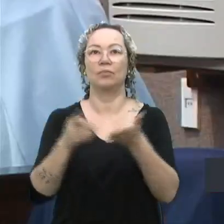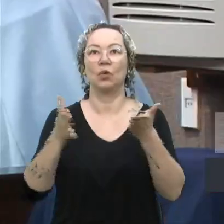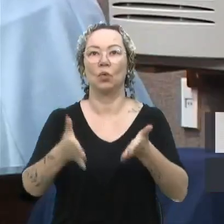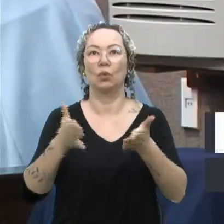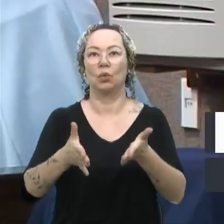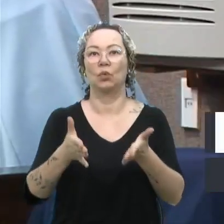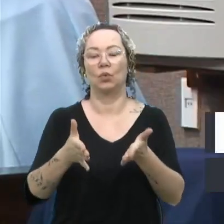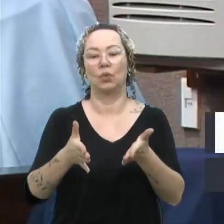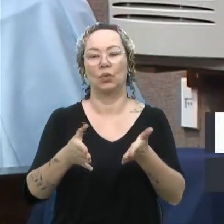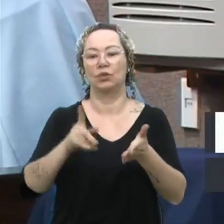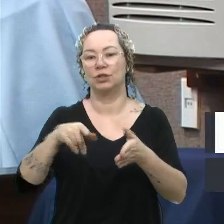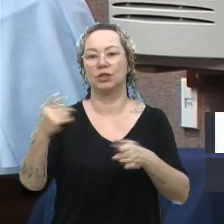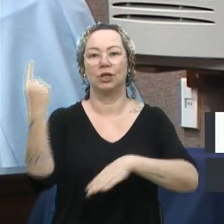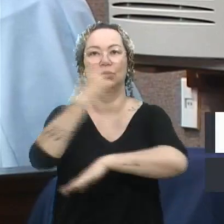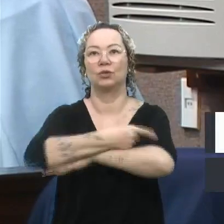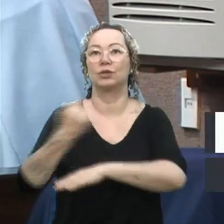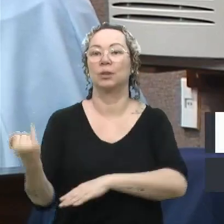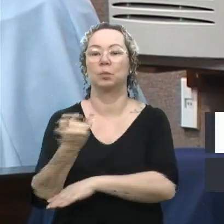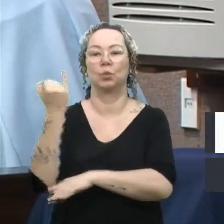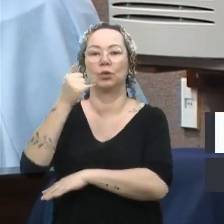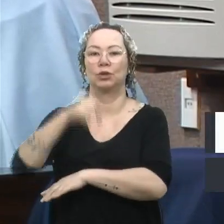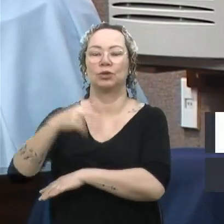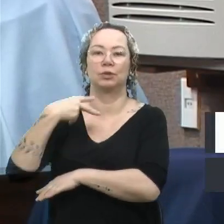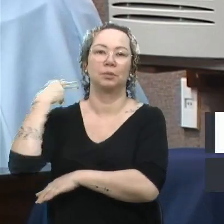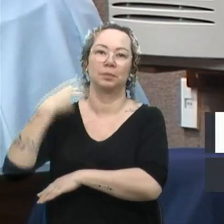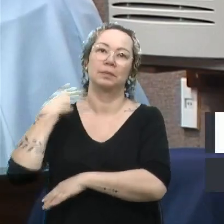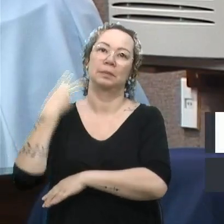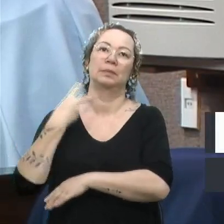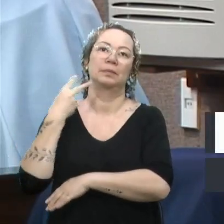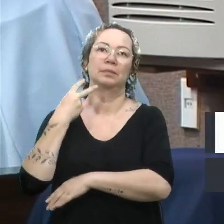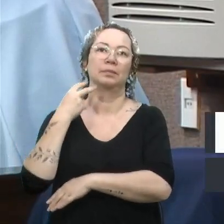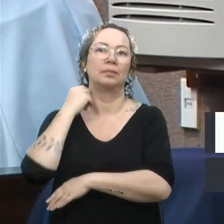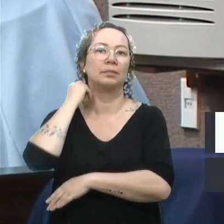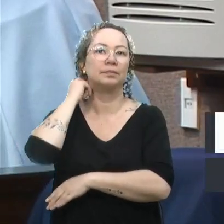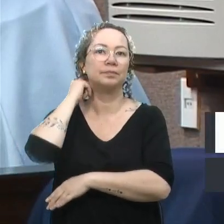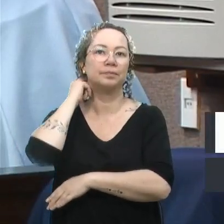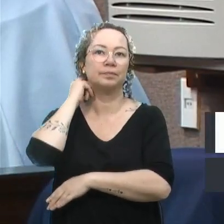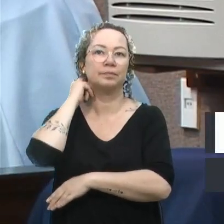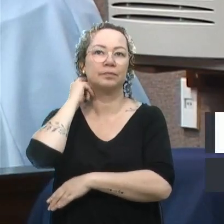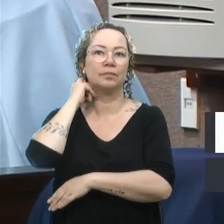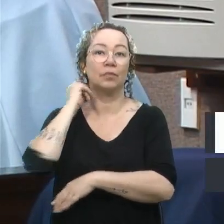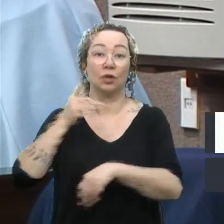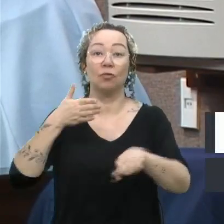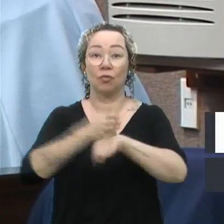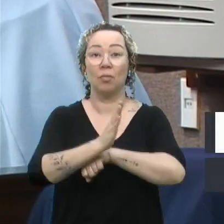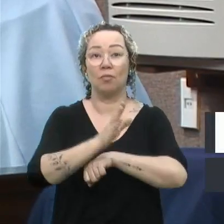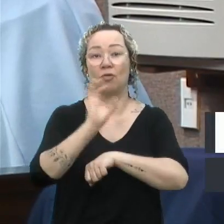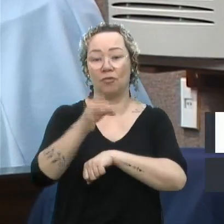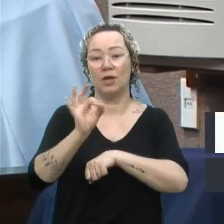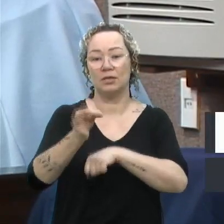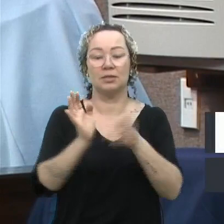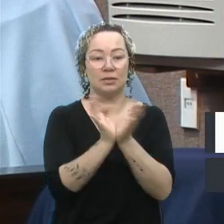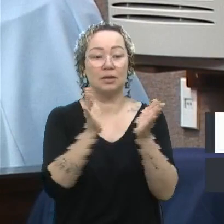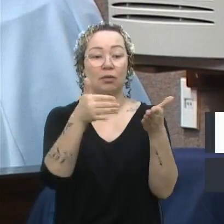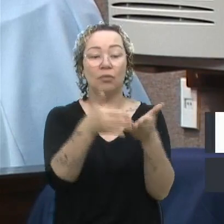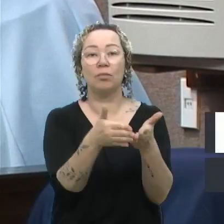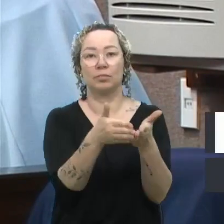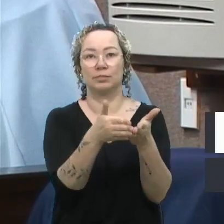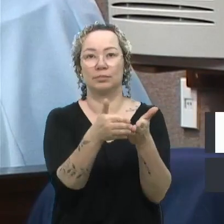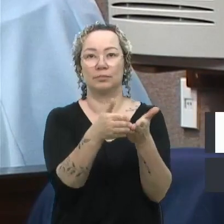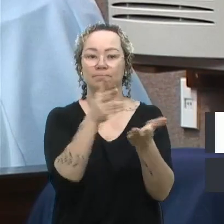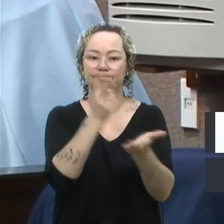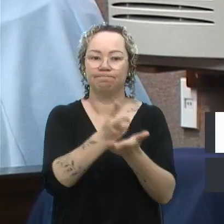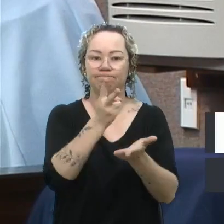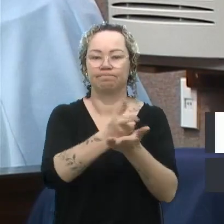dia histórico para essa Câmara, onde vamos aprovar, então, a Comissão Permanente